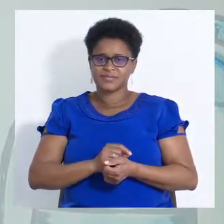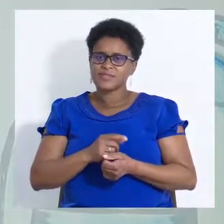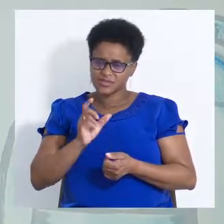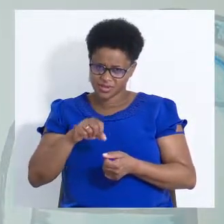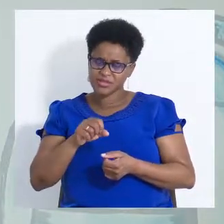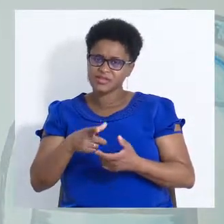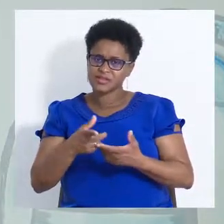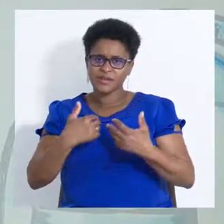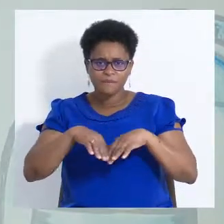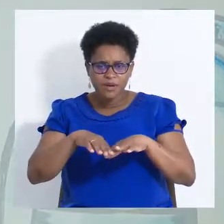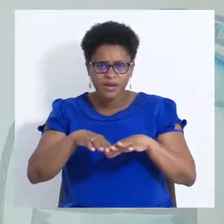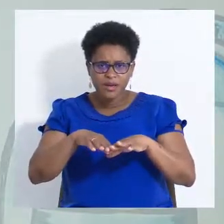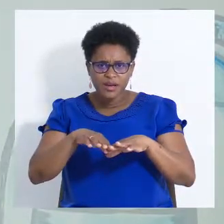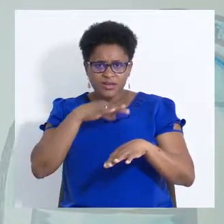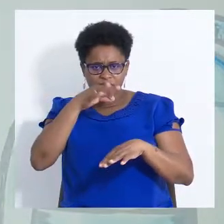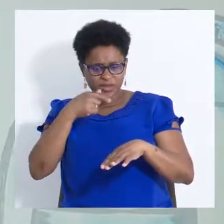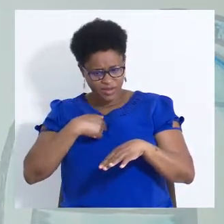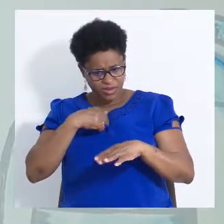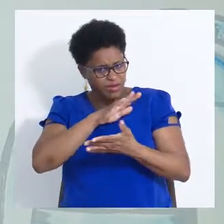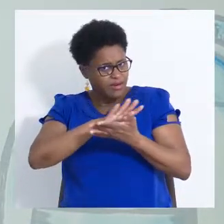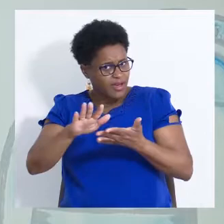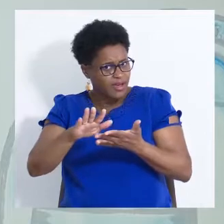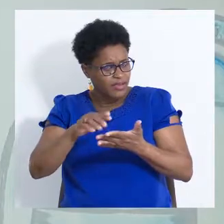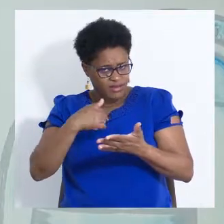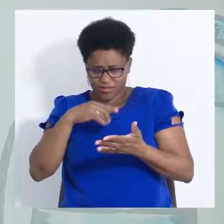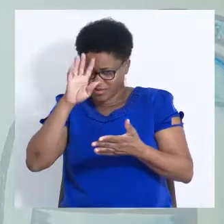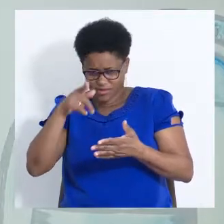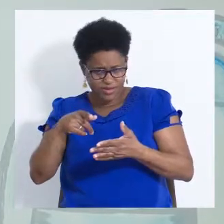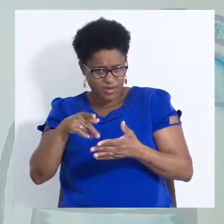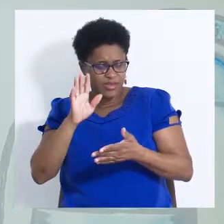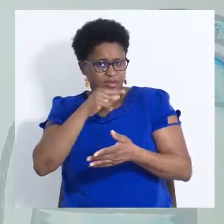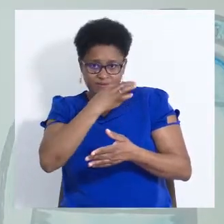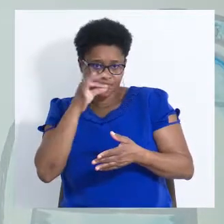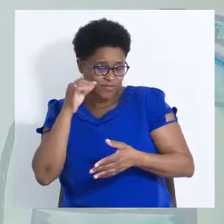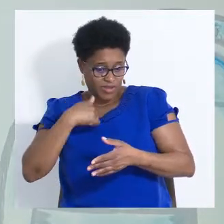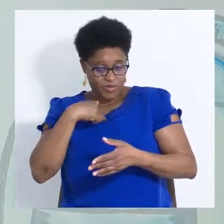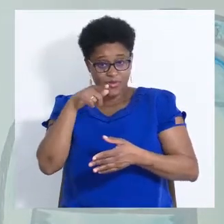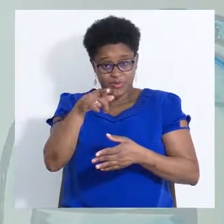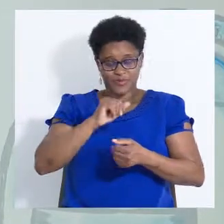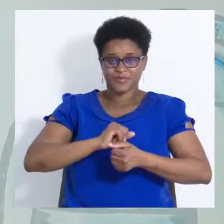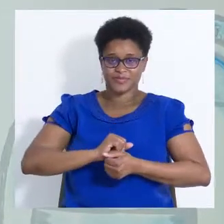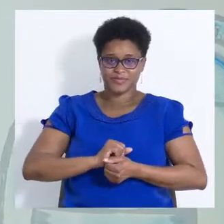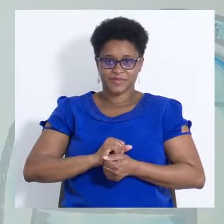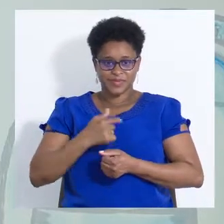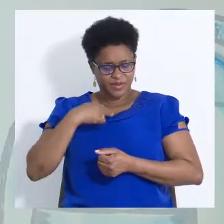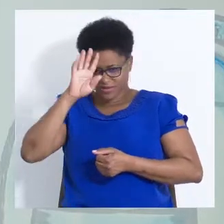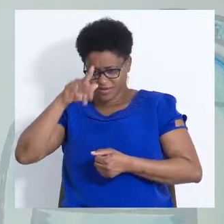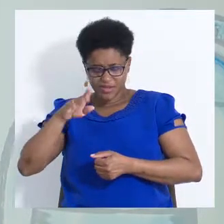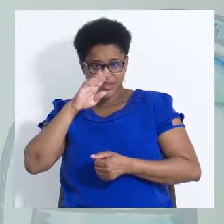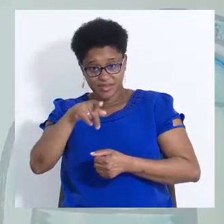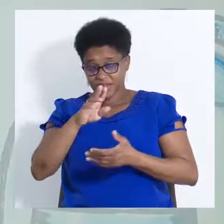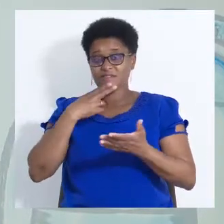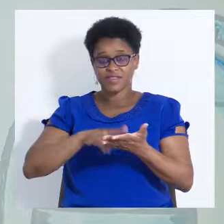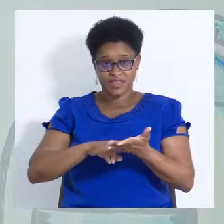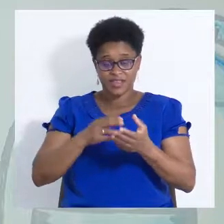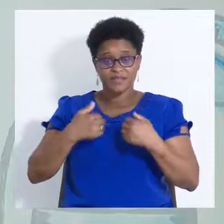Eu também não sei. Mas não diga nada a ninguém que eu não sei, ok? Só segredo. Eu e teu. Eu não